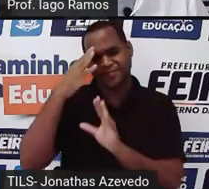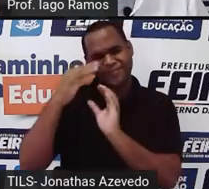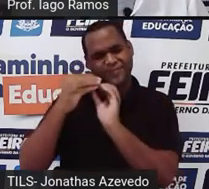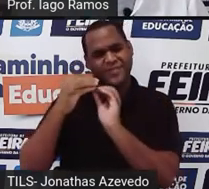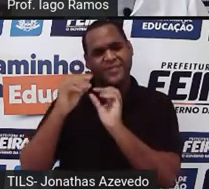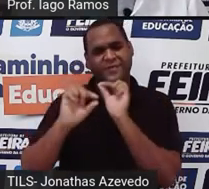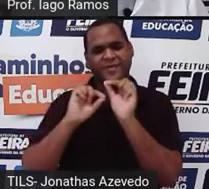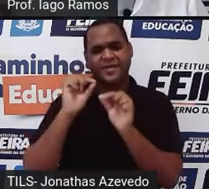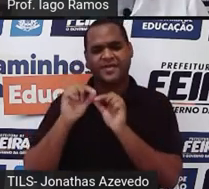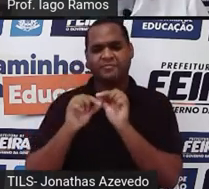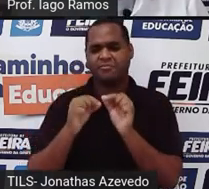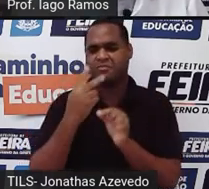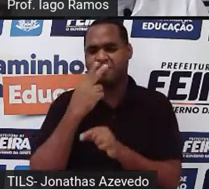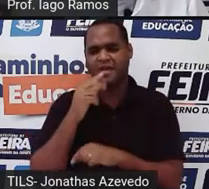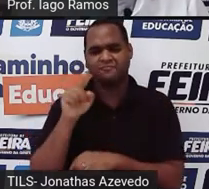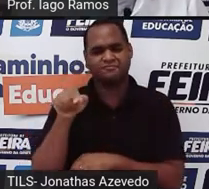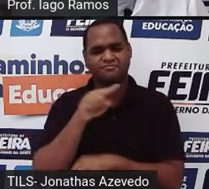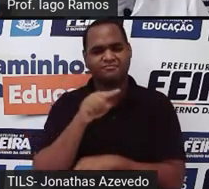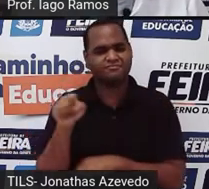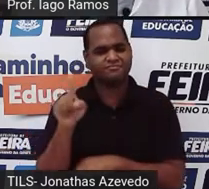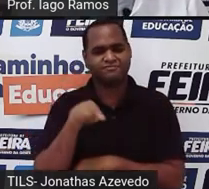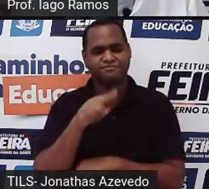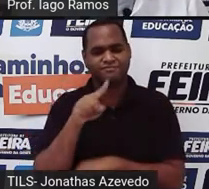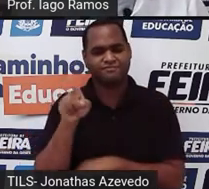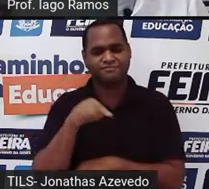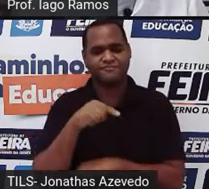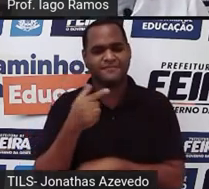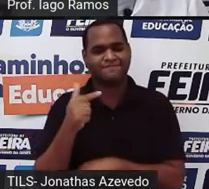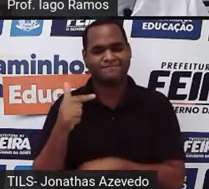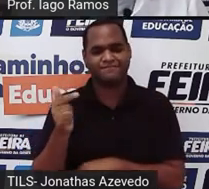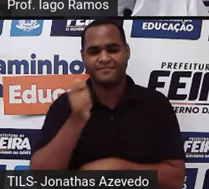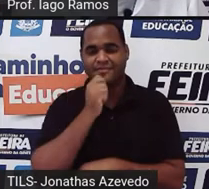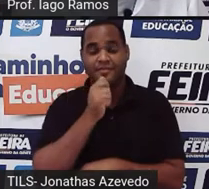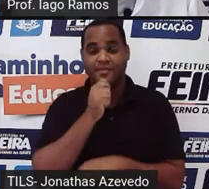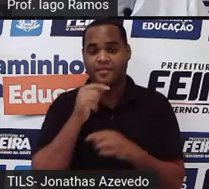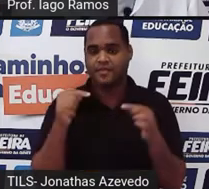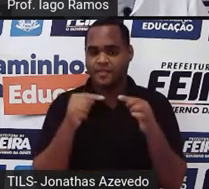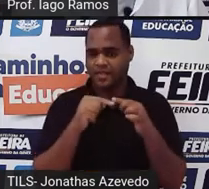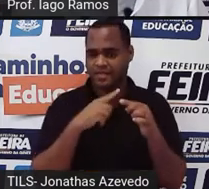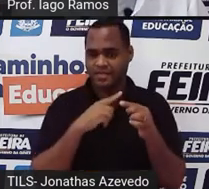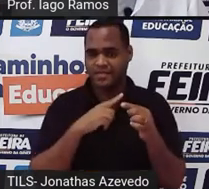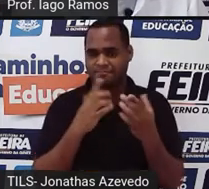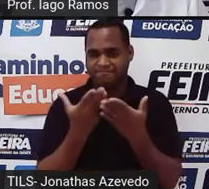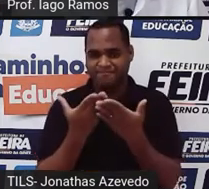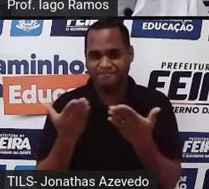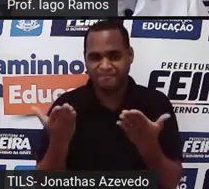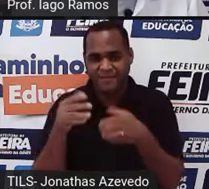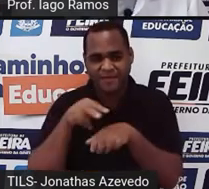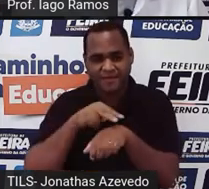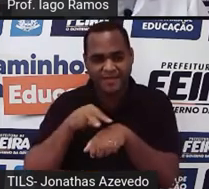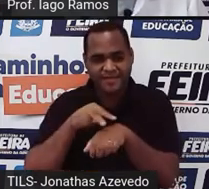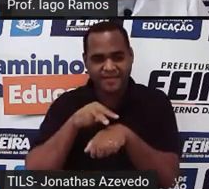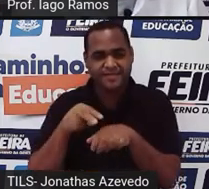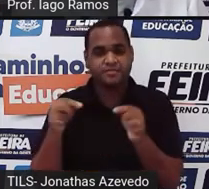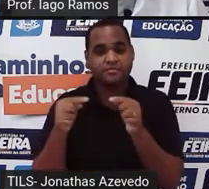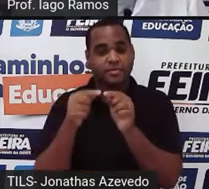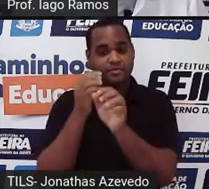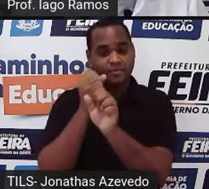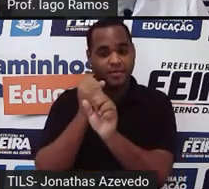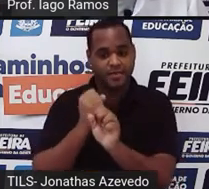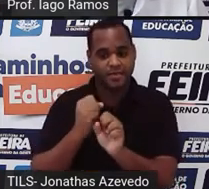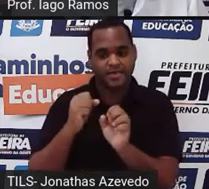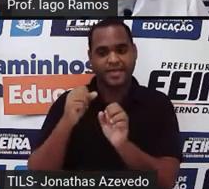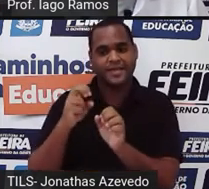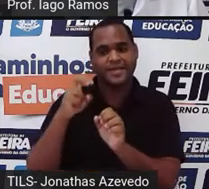como uma indeterminação, tá bom? E tem aqui o cálculo também da potência com expoente negativo, onde a